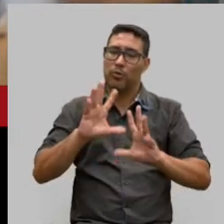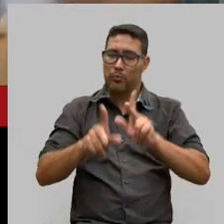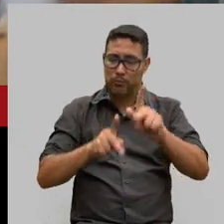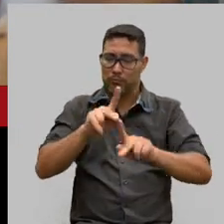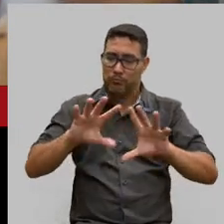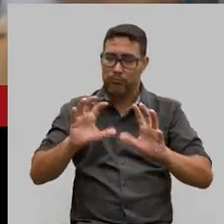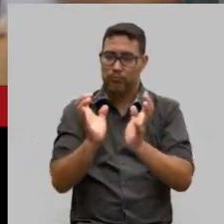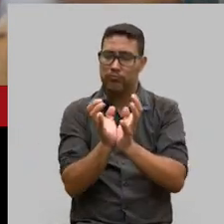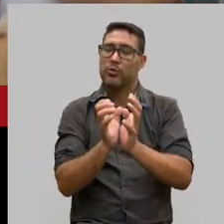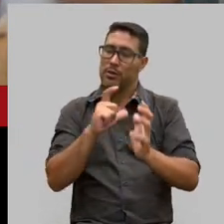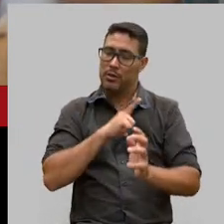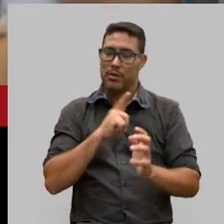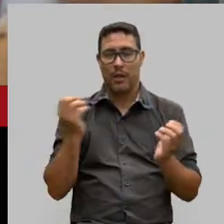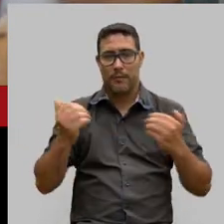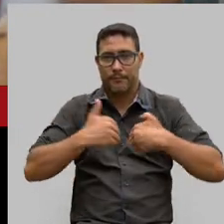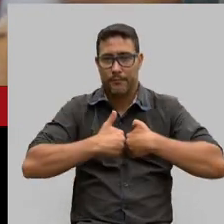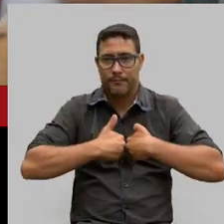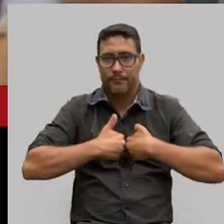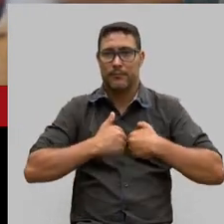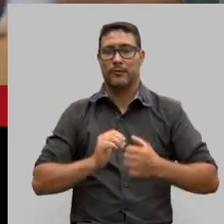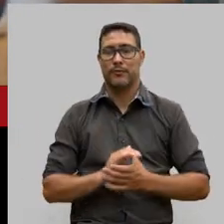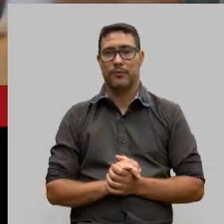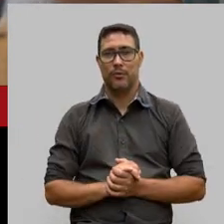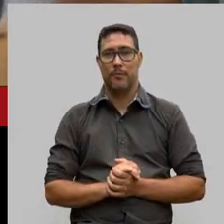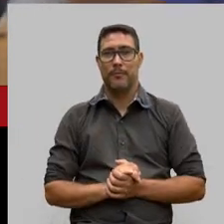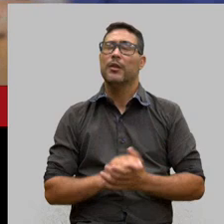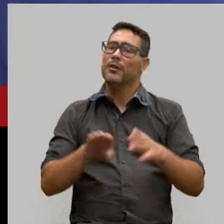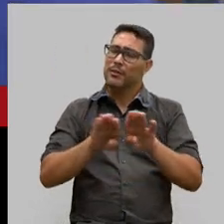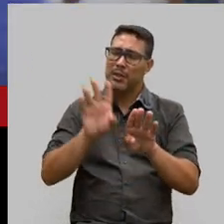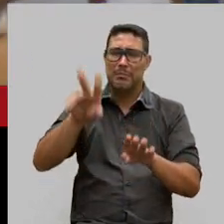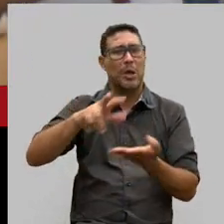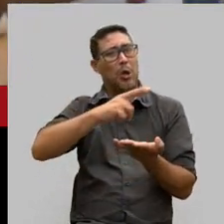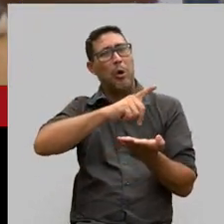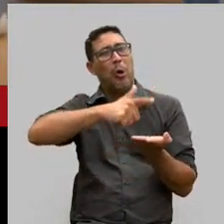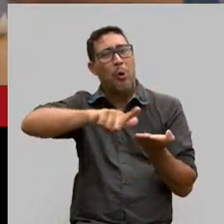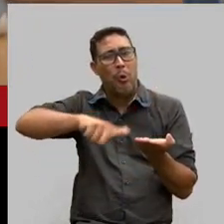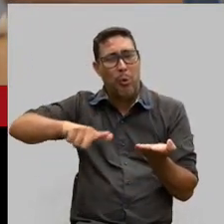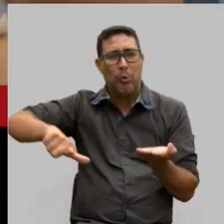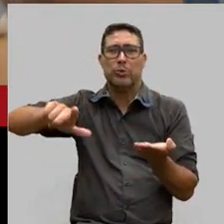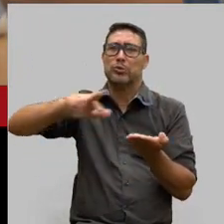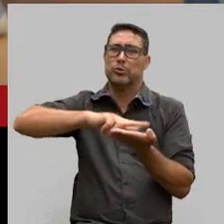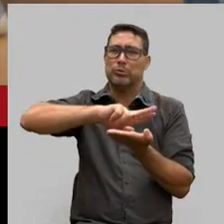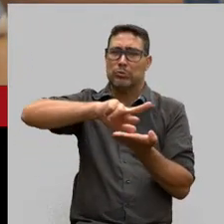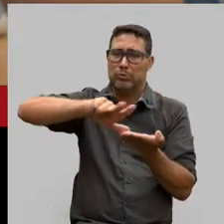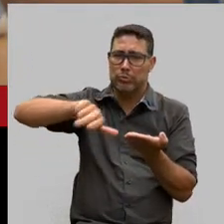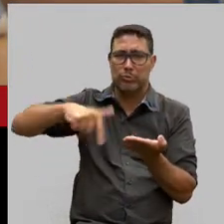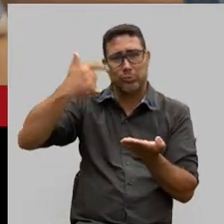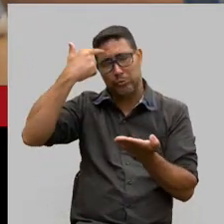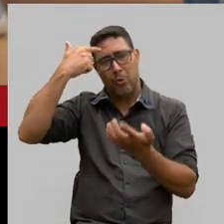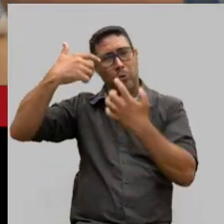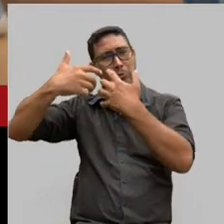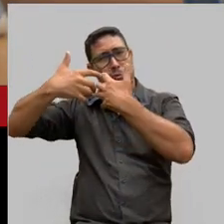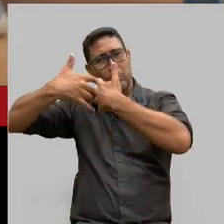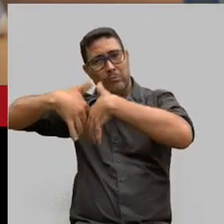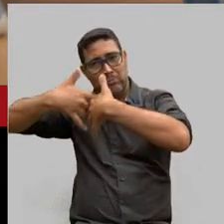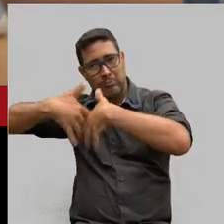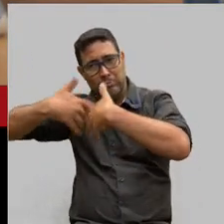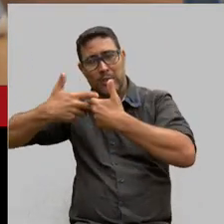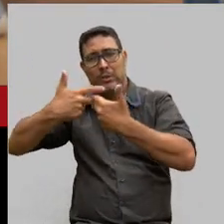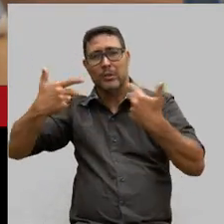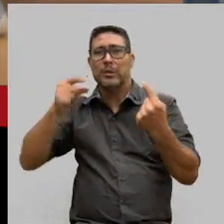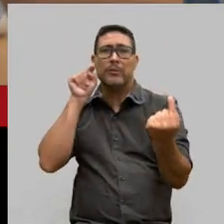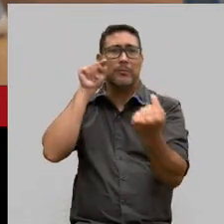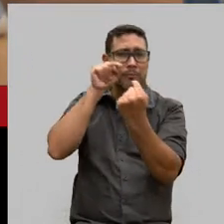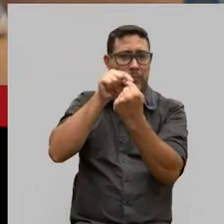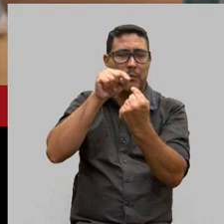Transtorno do espectro autista teia e demais transtornos do neurodesenvolvimento por ocasião da celebração do